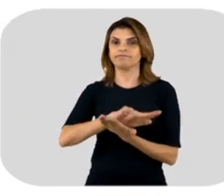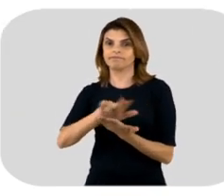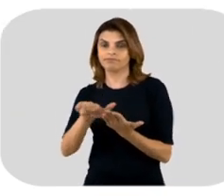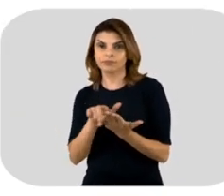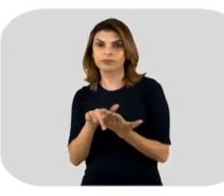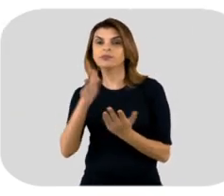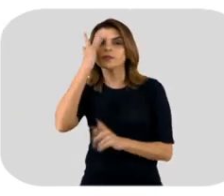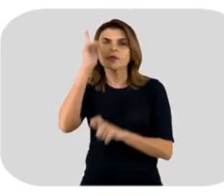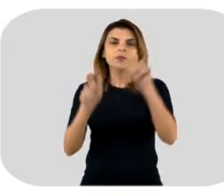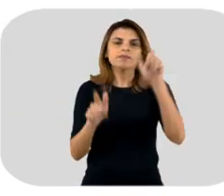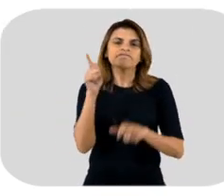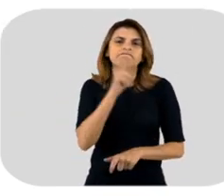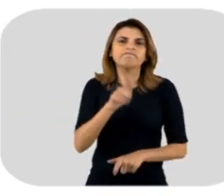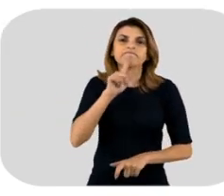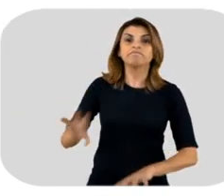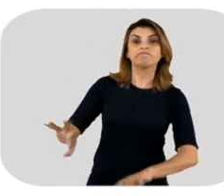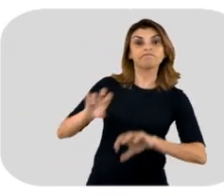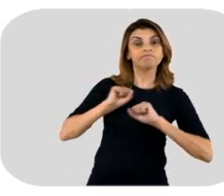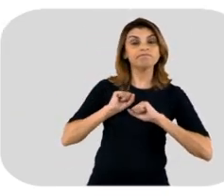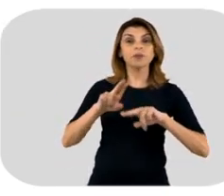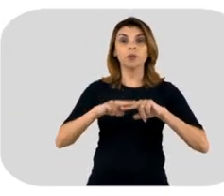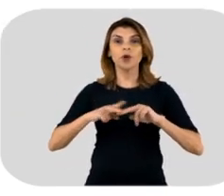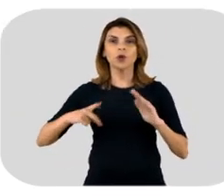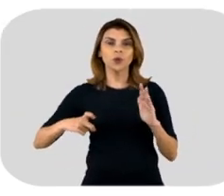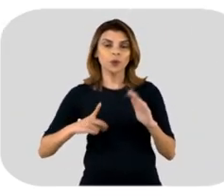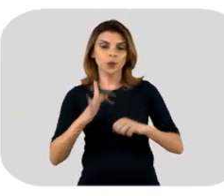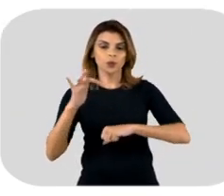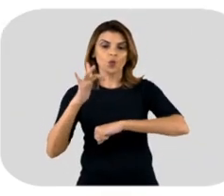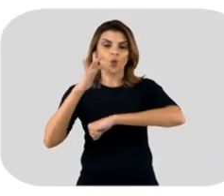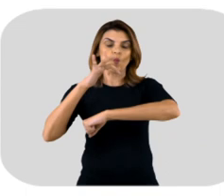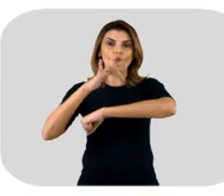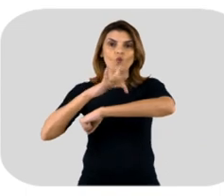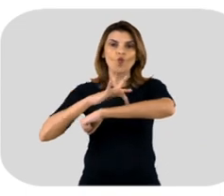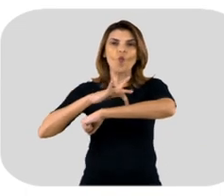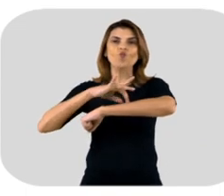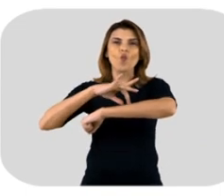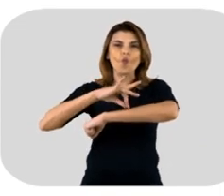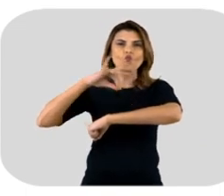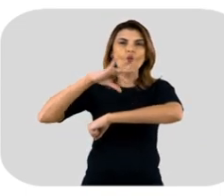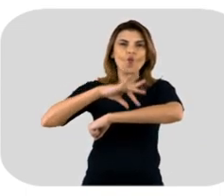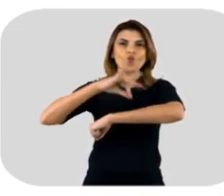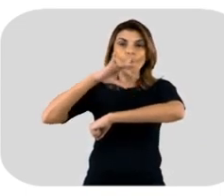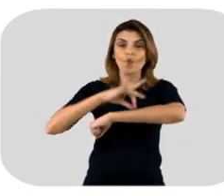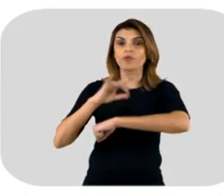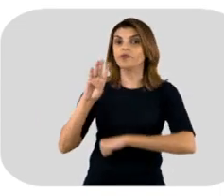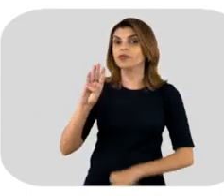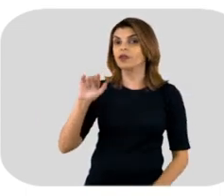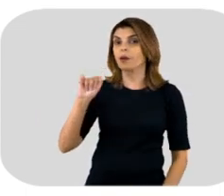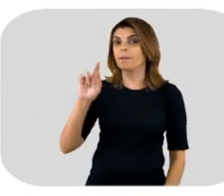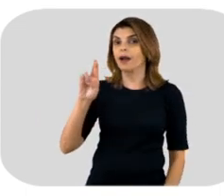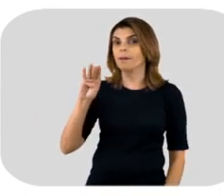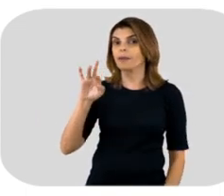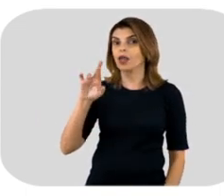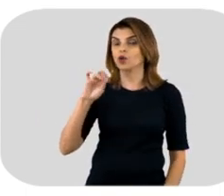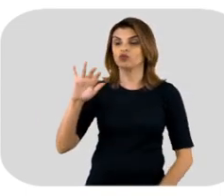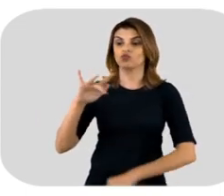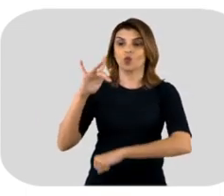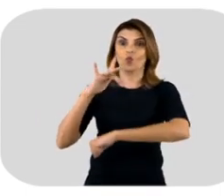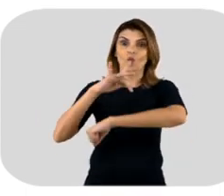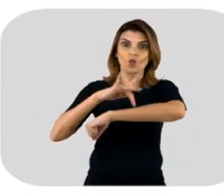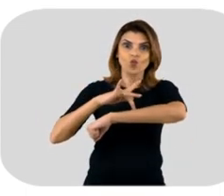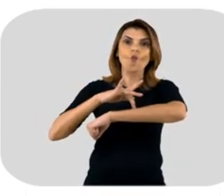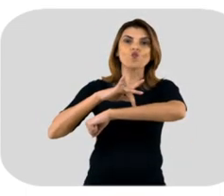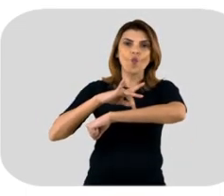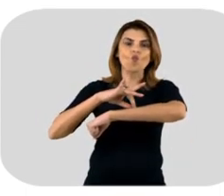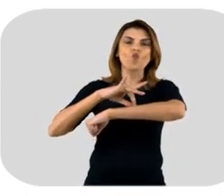A maneira mais comum das pessoas contraírem é por meio do inseto sugador de sangue triatomíneo, também conhecido como barbeiro.